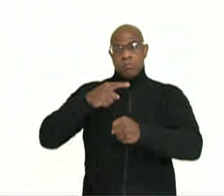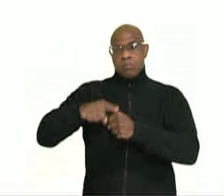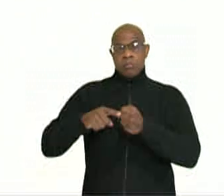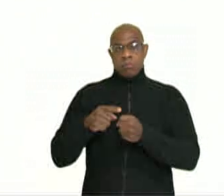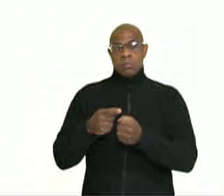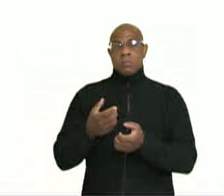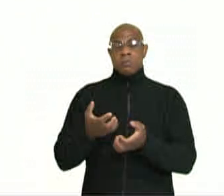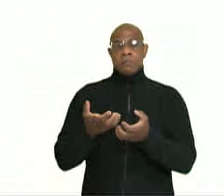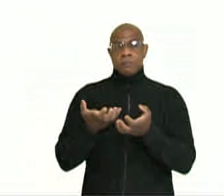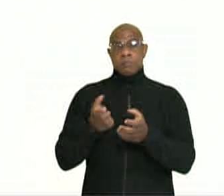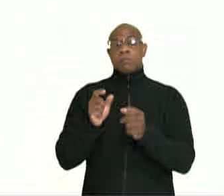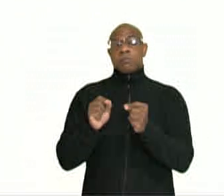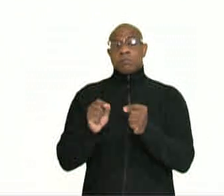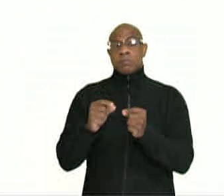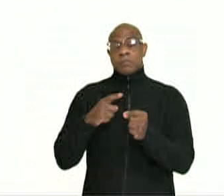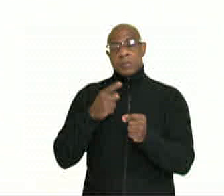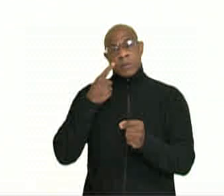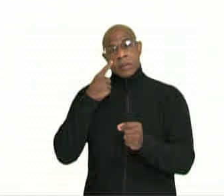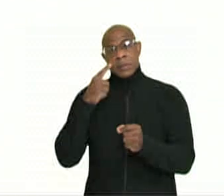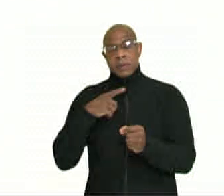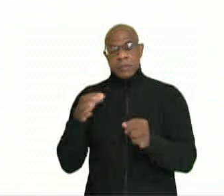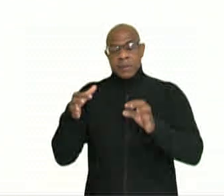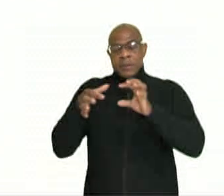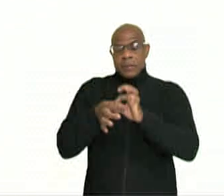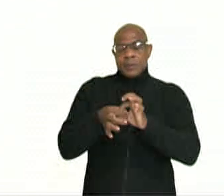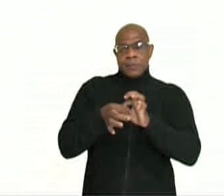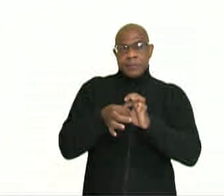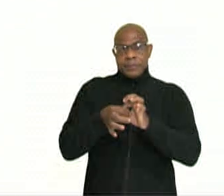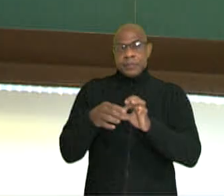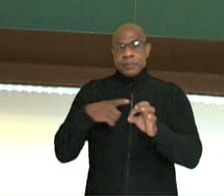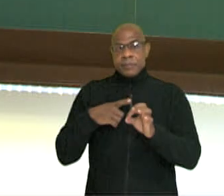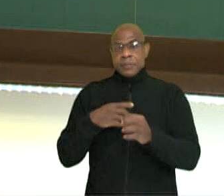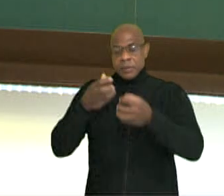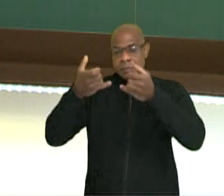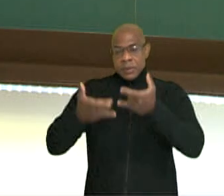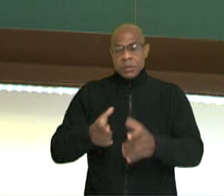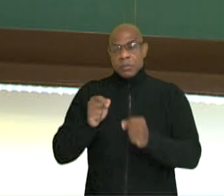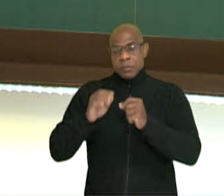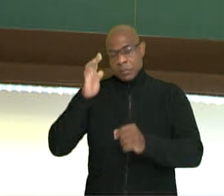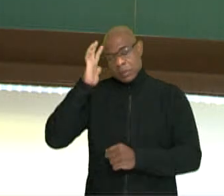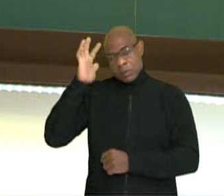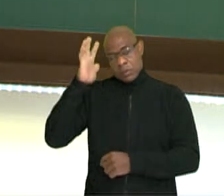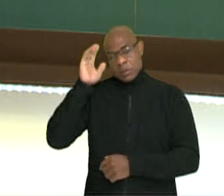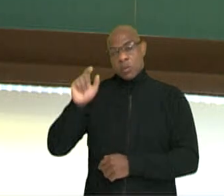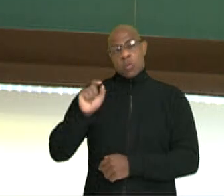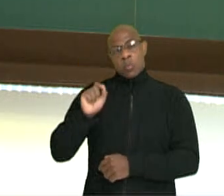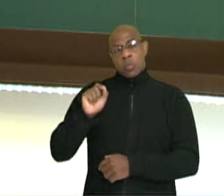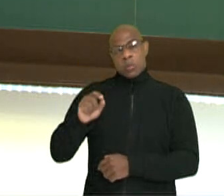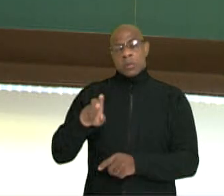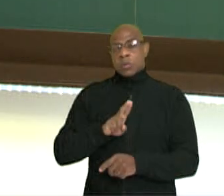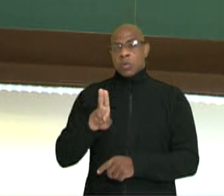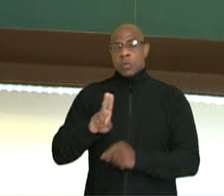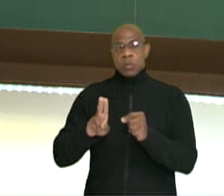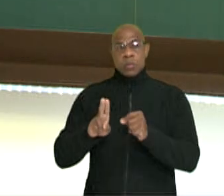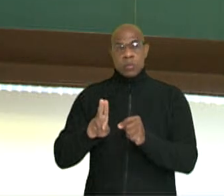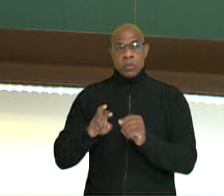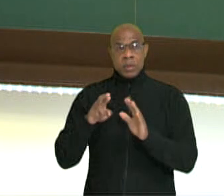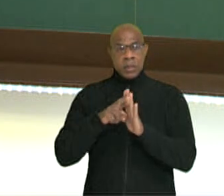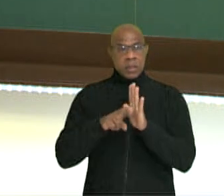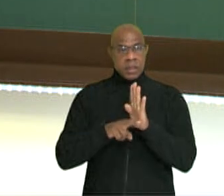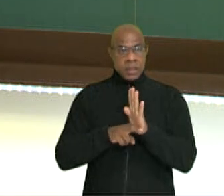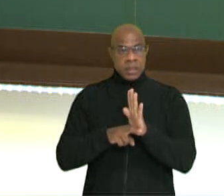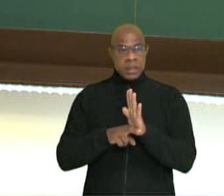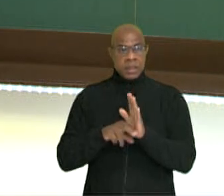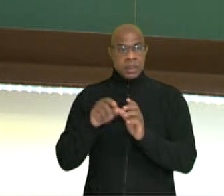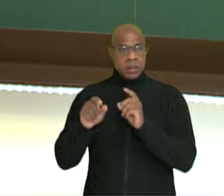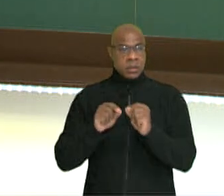estabilidade eletrônica ao realizar uma ligação química, o que é explicado pela teoria ou também chamada de regra do octeto. Então,